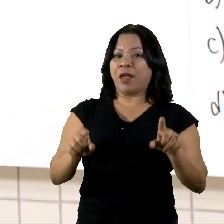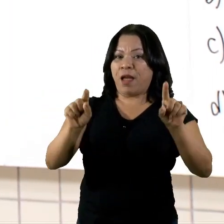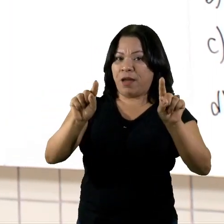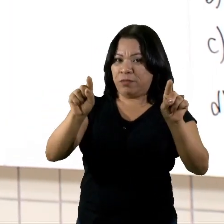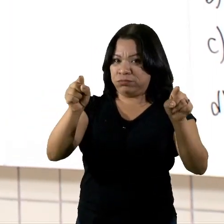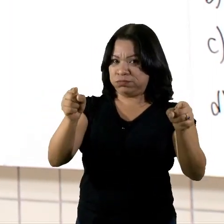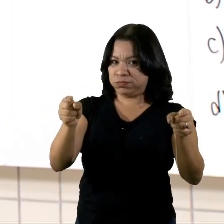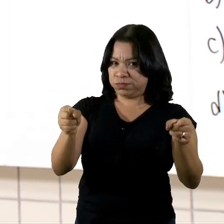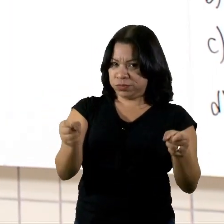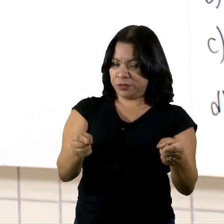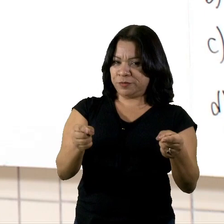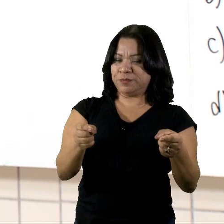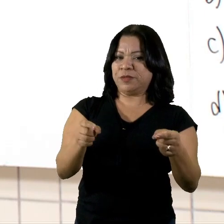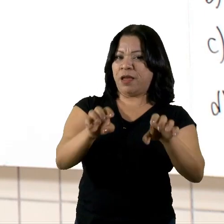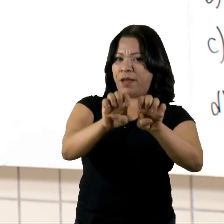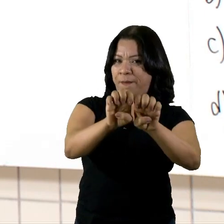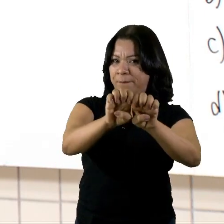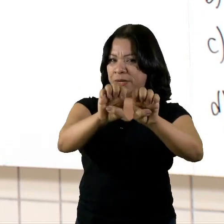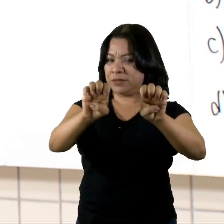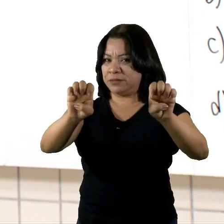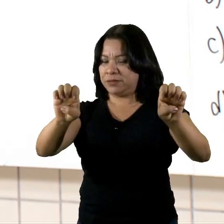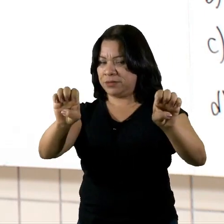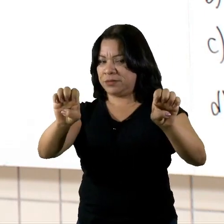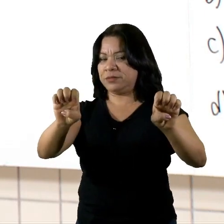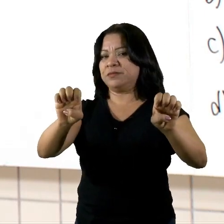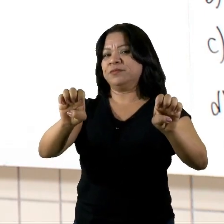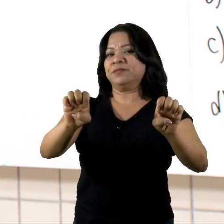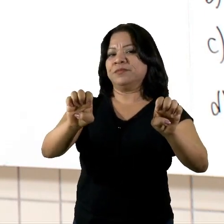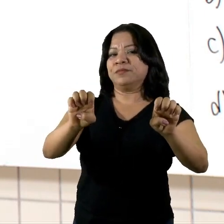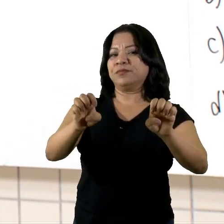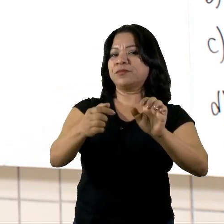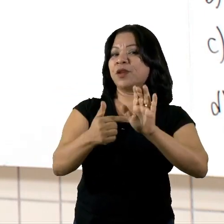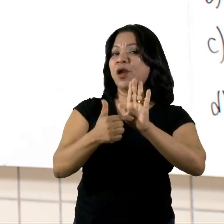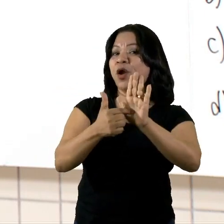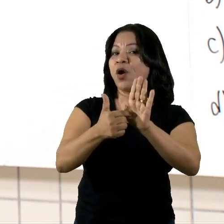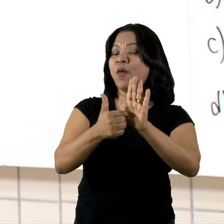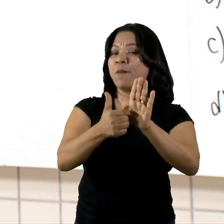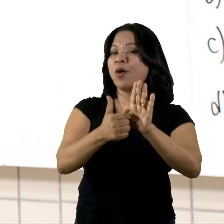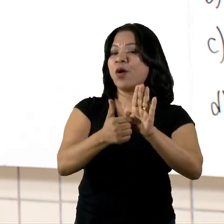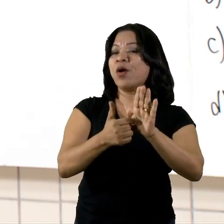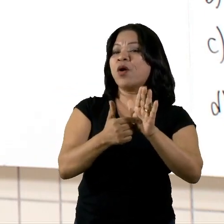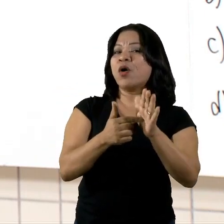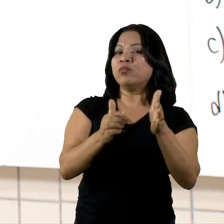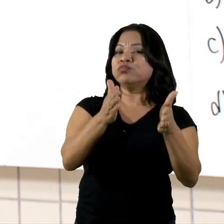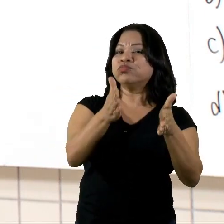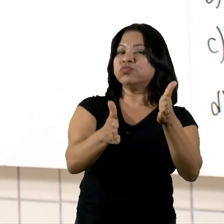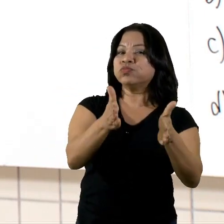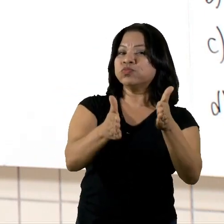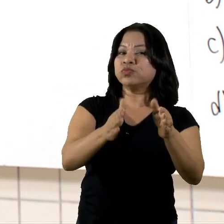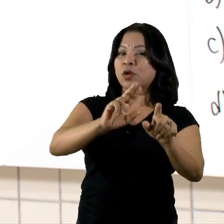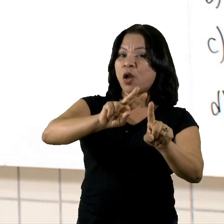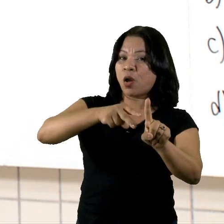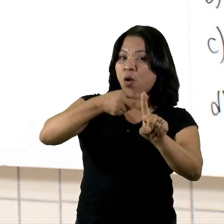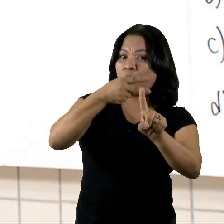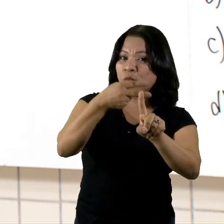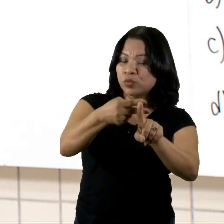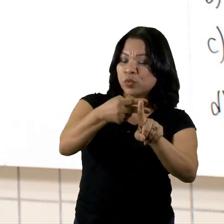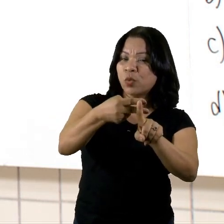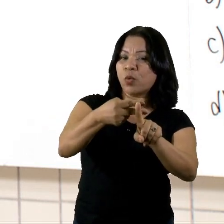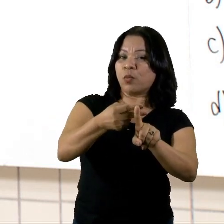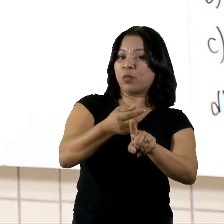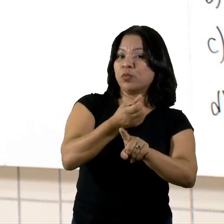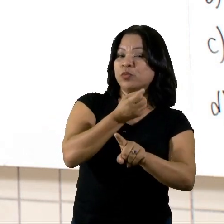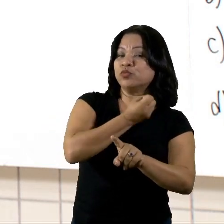essa expressão algébrica, ela indica aquela sentença que está aparecendo na tela. O dobro de um número adicionado a 20.